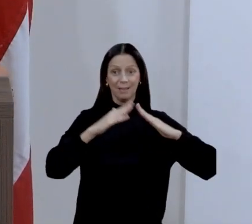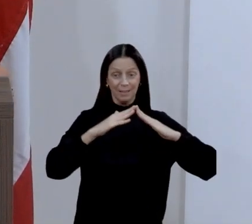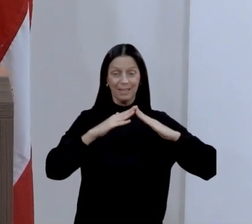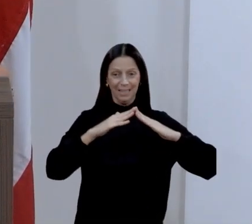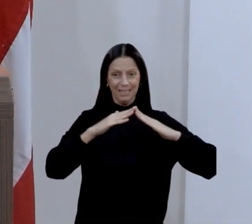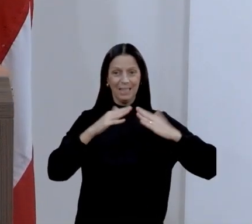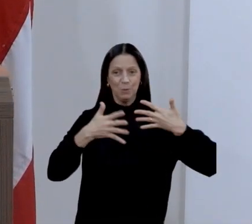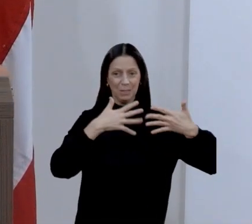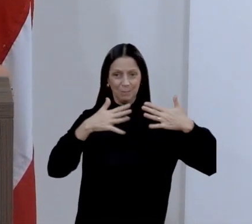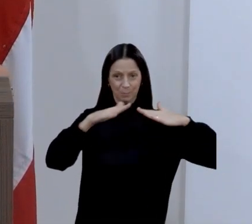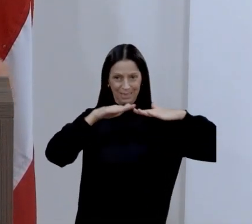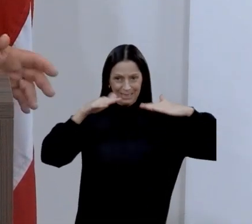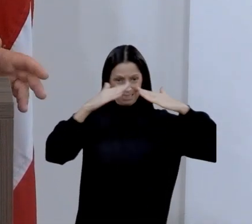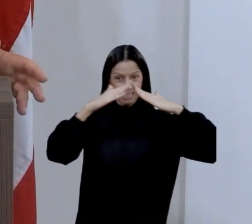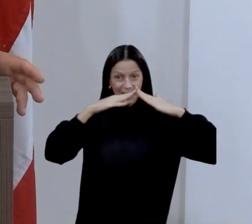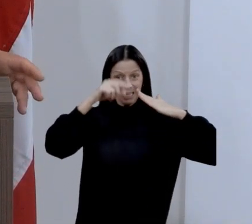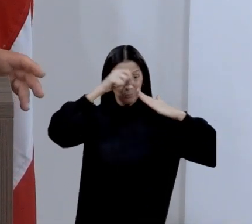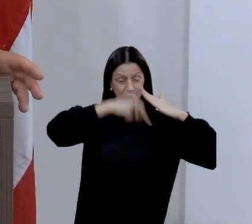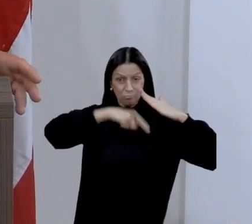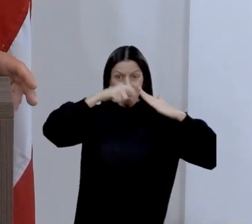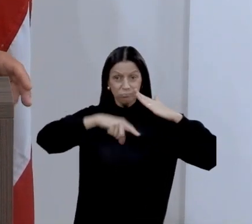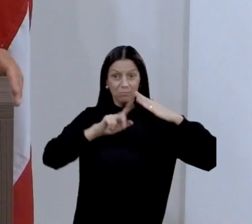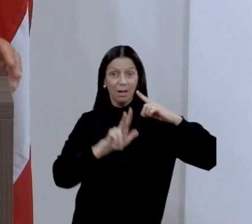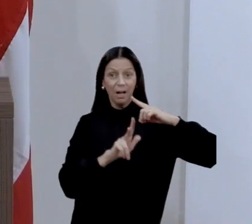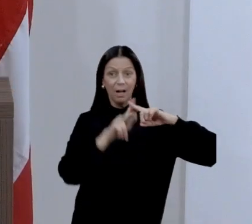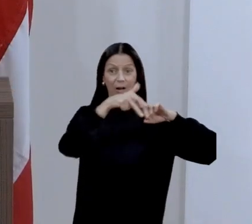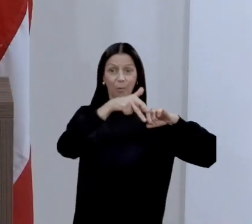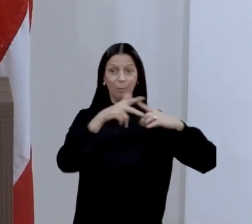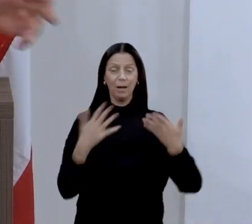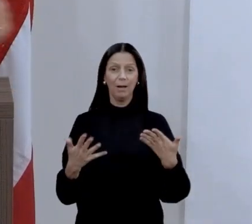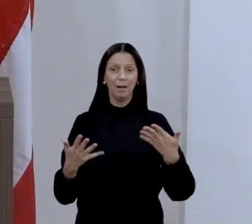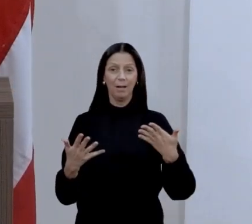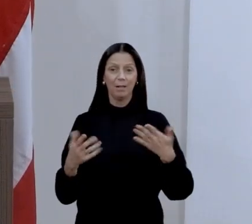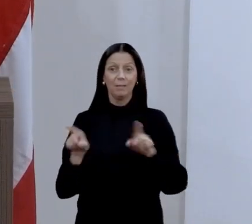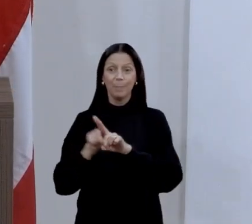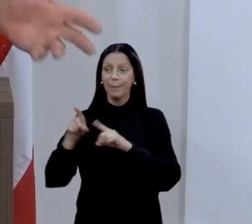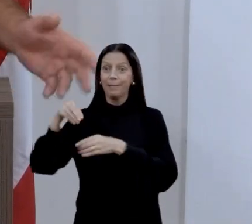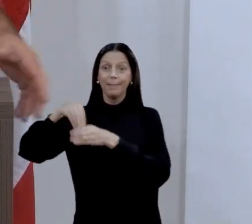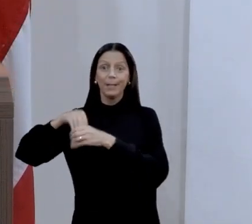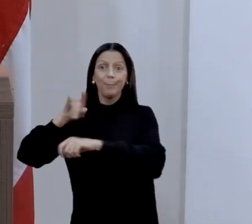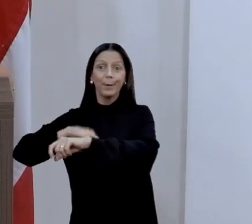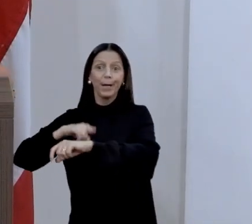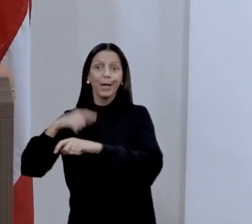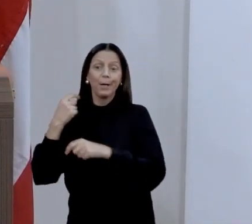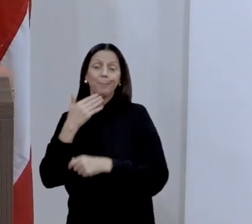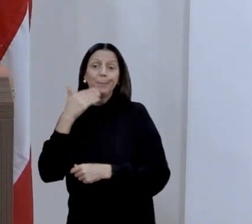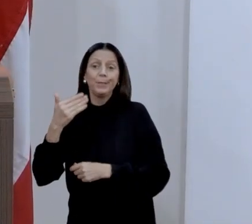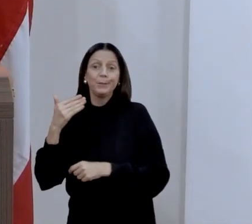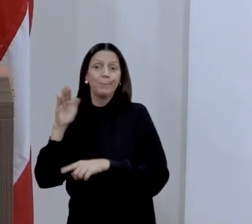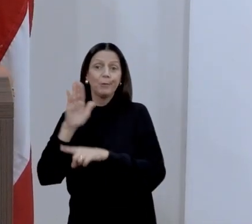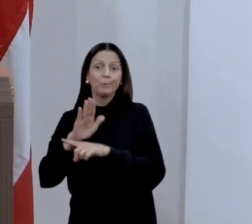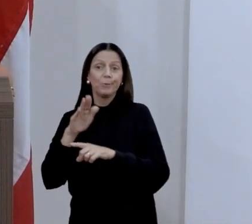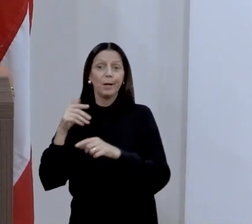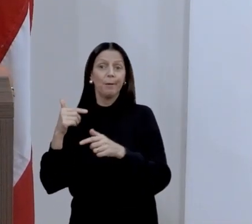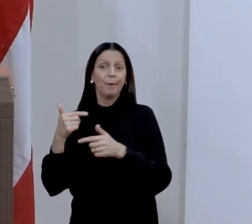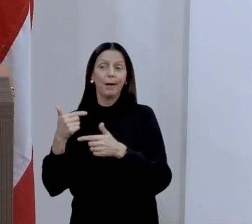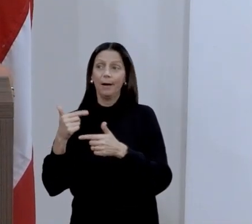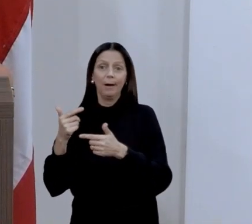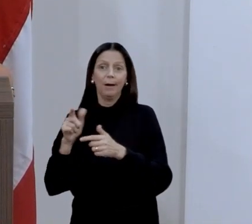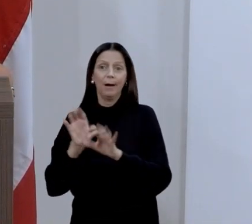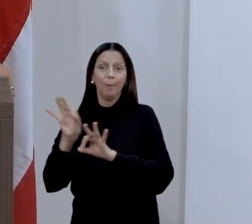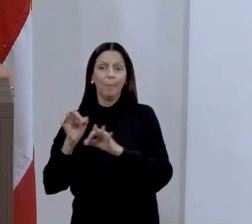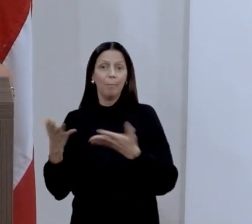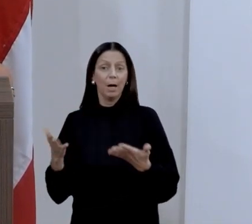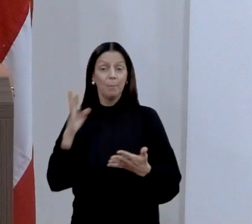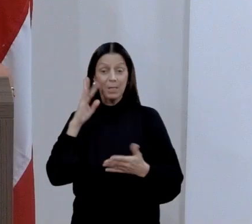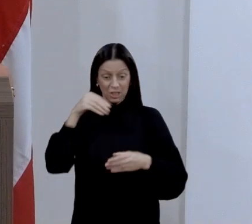tantas outras situações. A gente tem que lembrar que os terminais é onde circulam, onde passam, né, grande parte da nossa